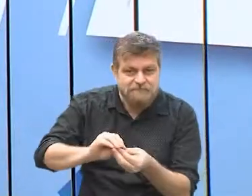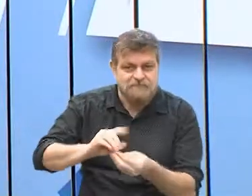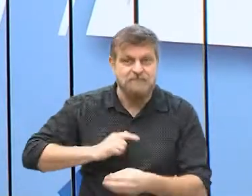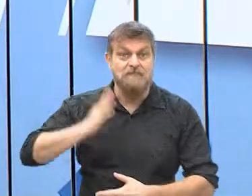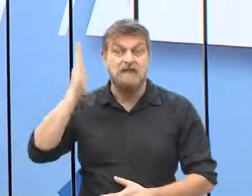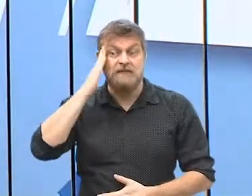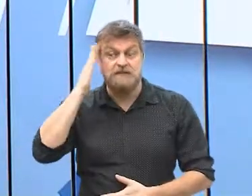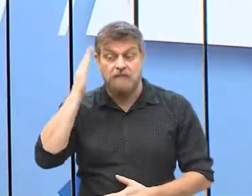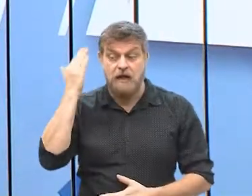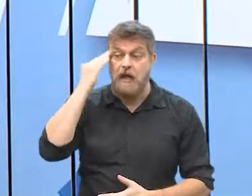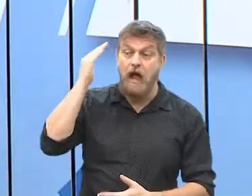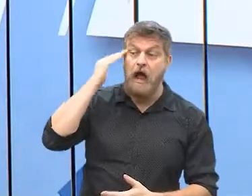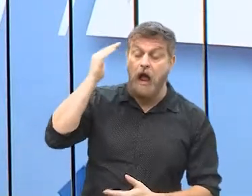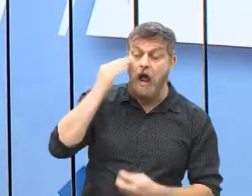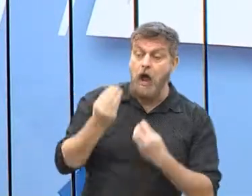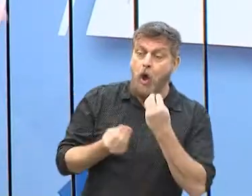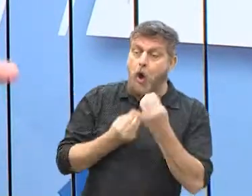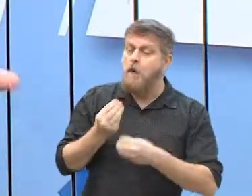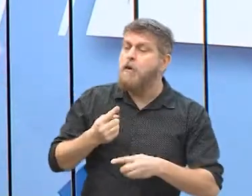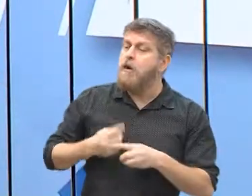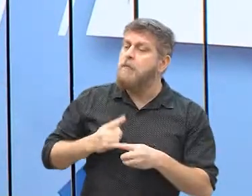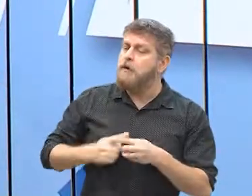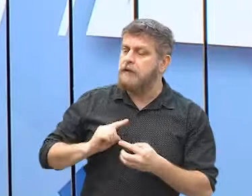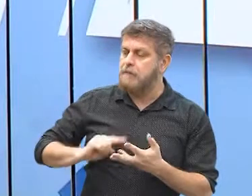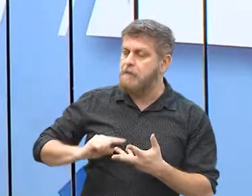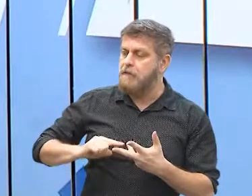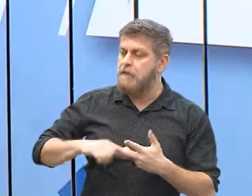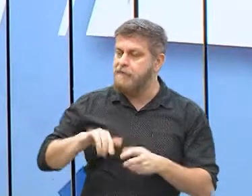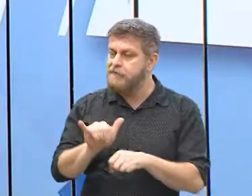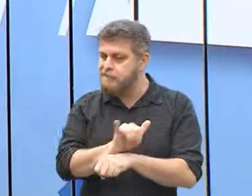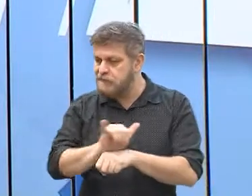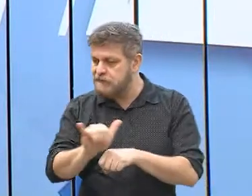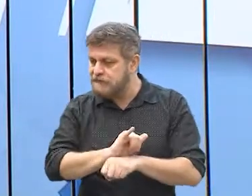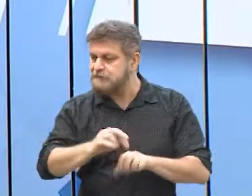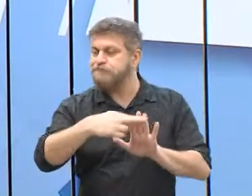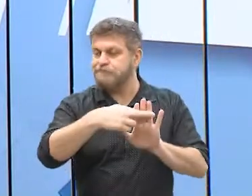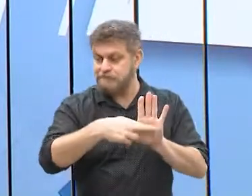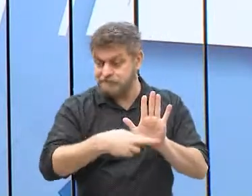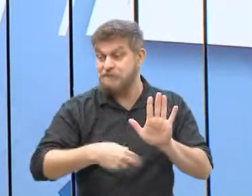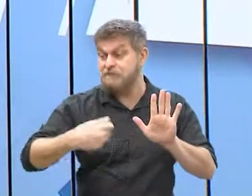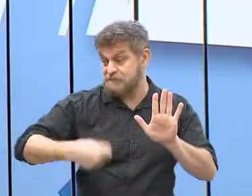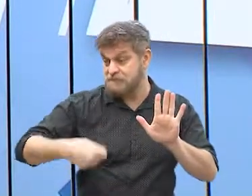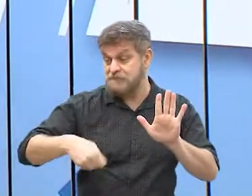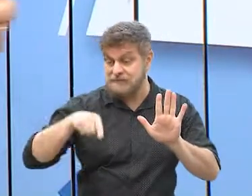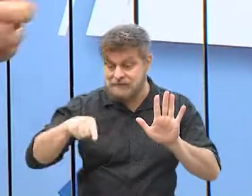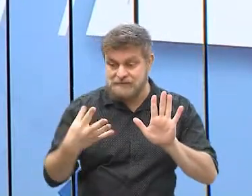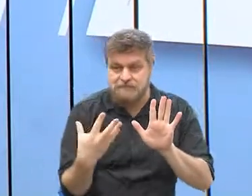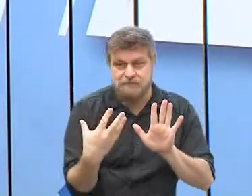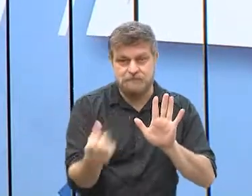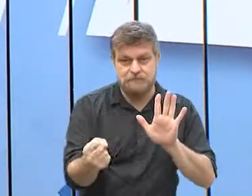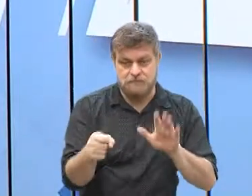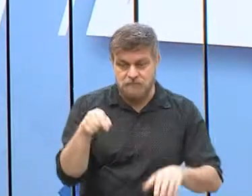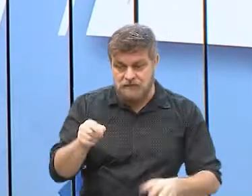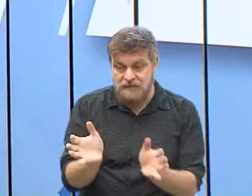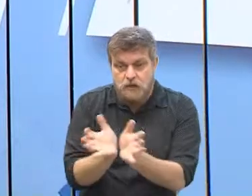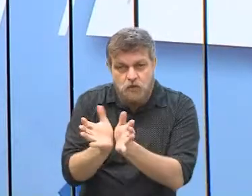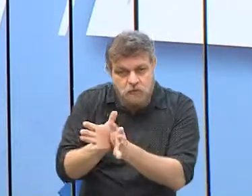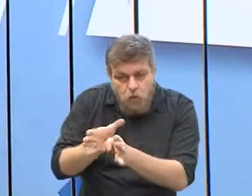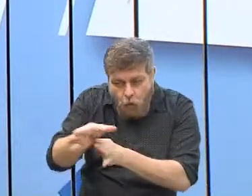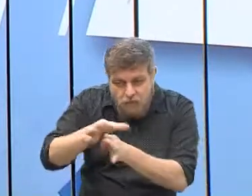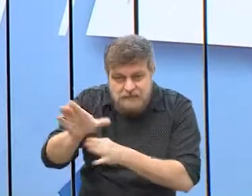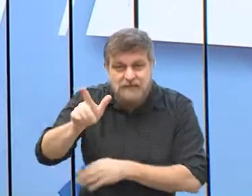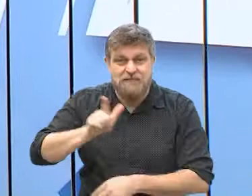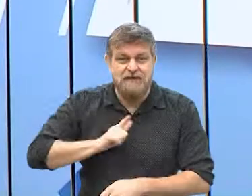também entender, compreender por que algumas medidas são adotadas. Obviamente, nesse conselho terá também